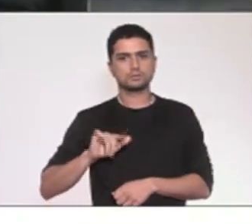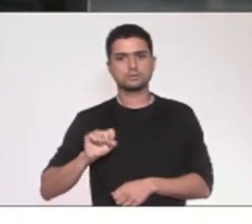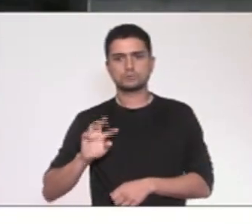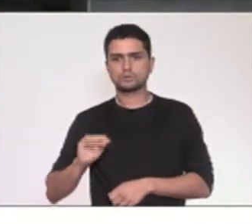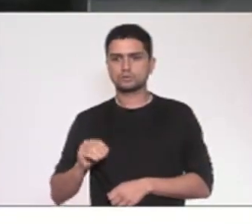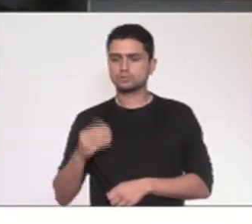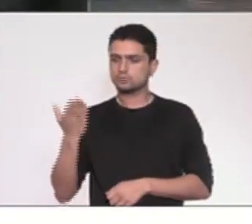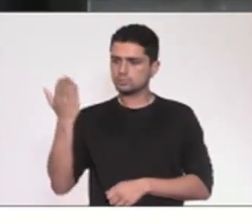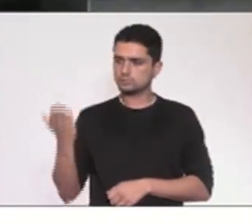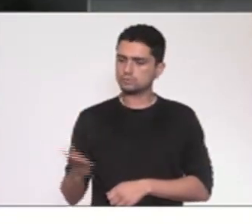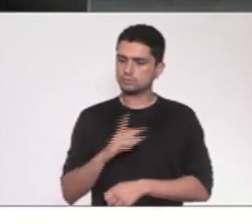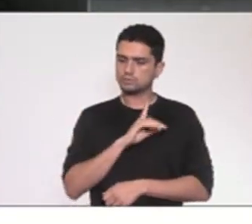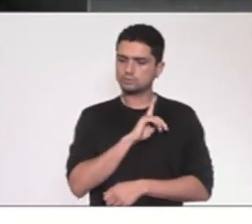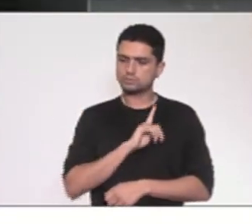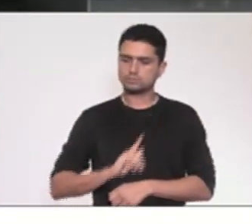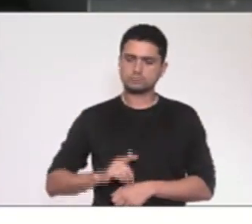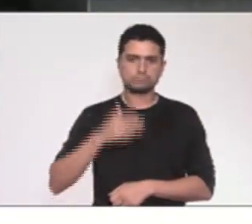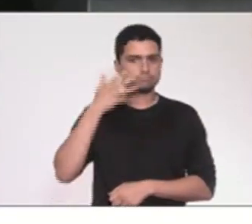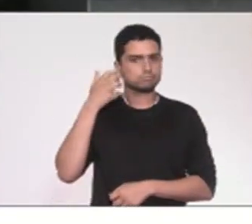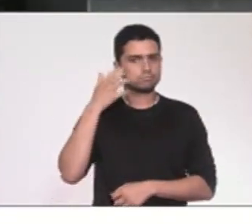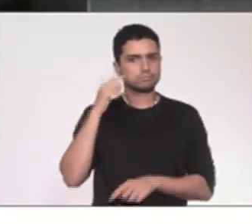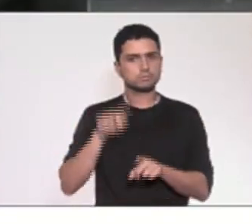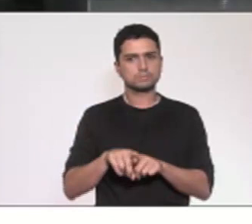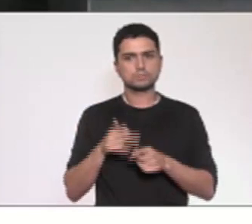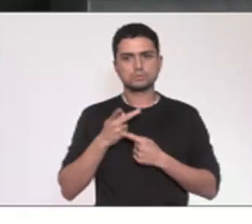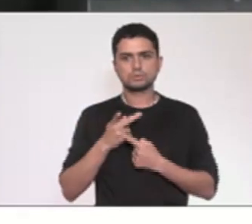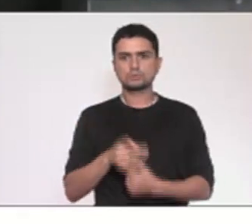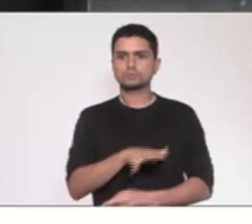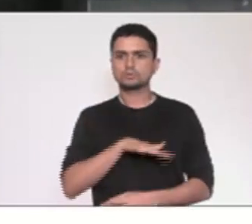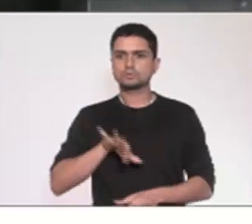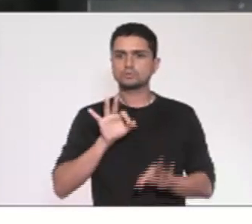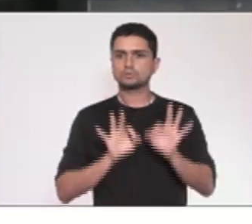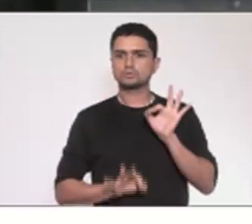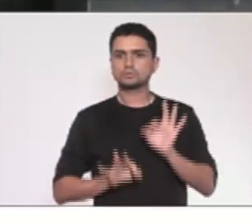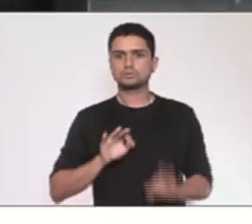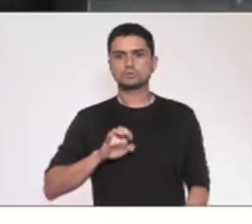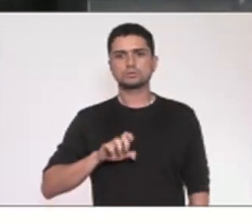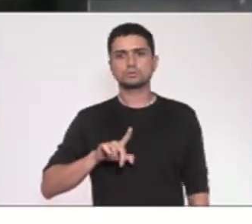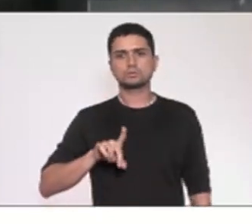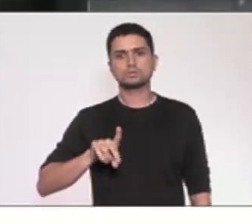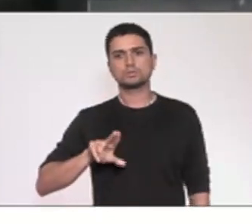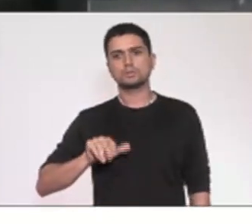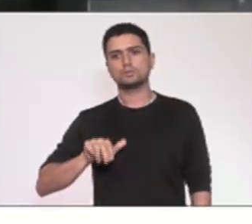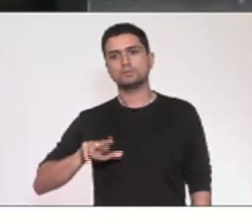Witzel, nosso procurador-geral de Justiça, Eduardo Gussen,